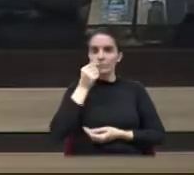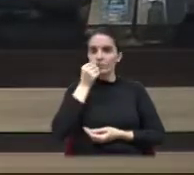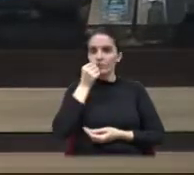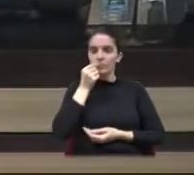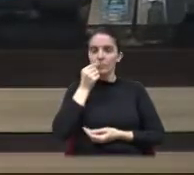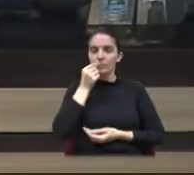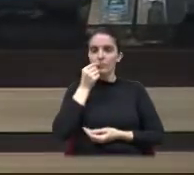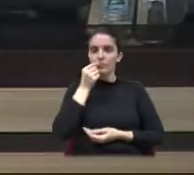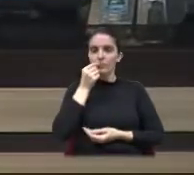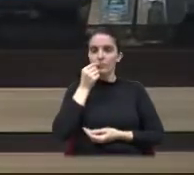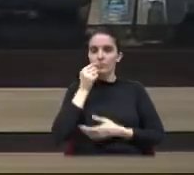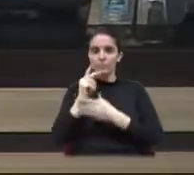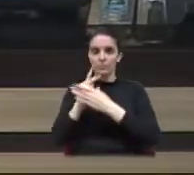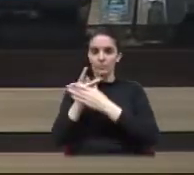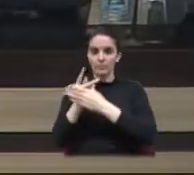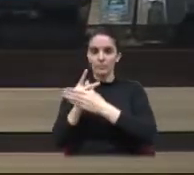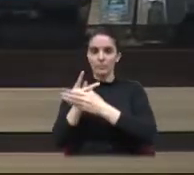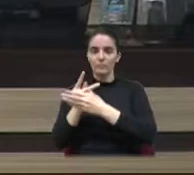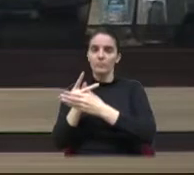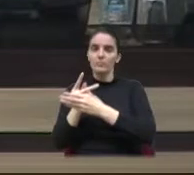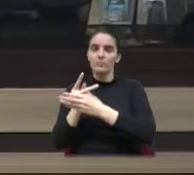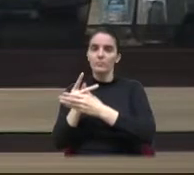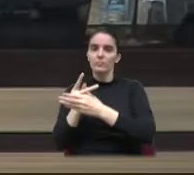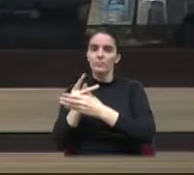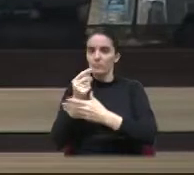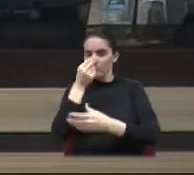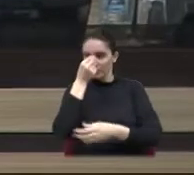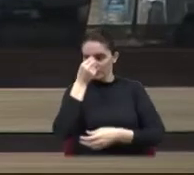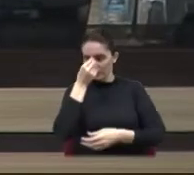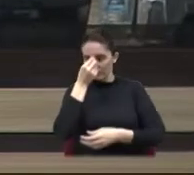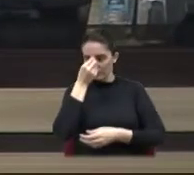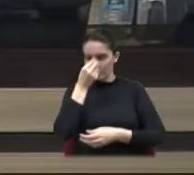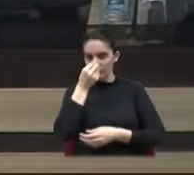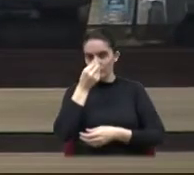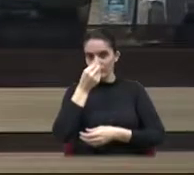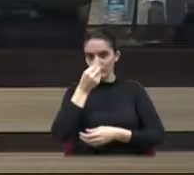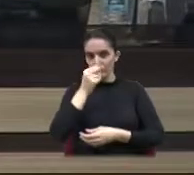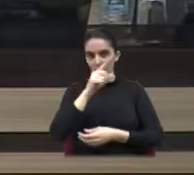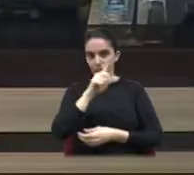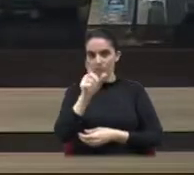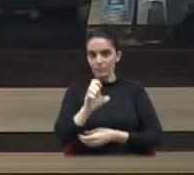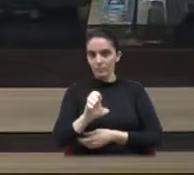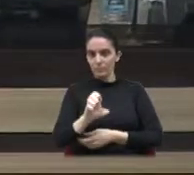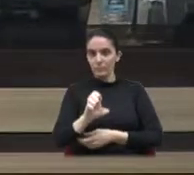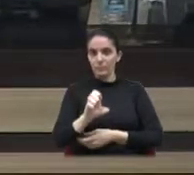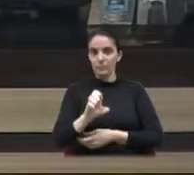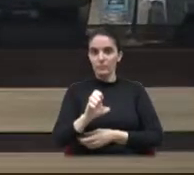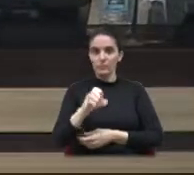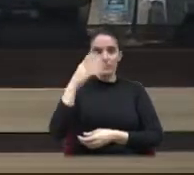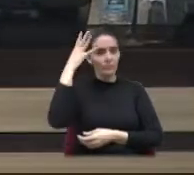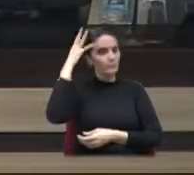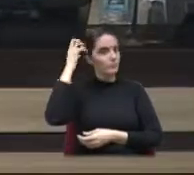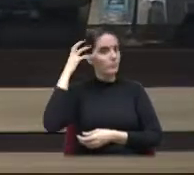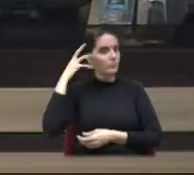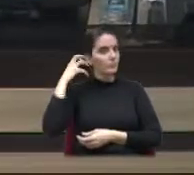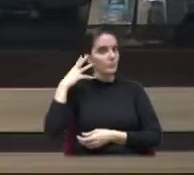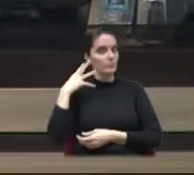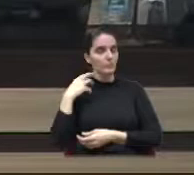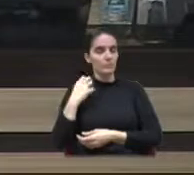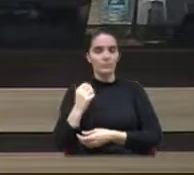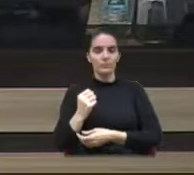Nogueira, Helder Lúcio de Oliveira, Jorge de Freitas, José Roberto Bernardo, Lucinês Aparecida